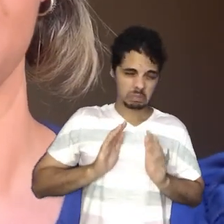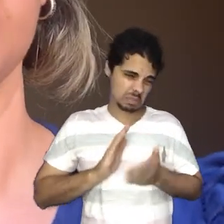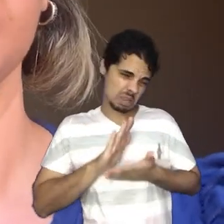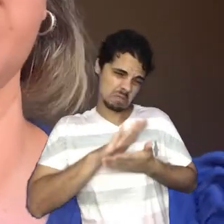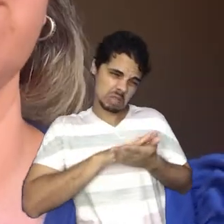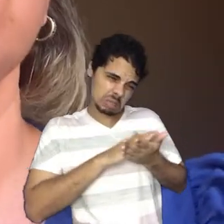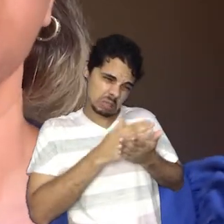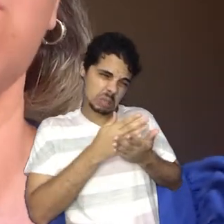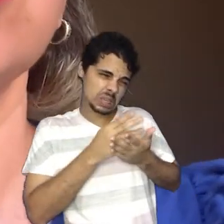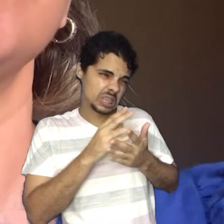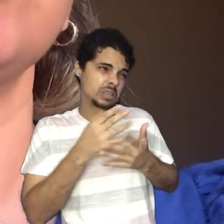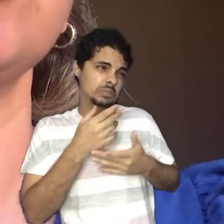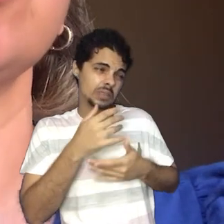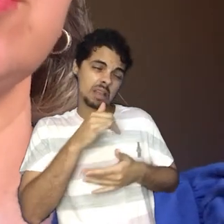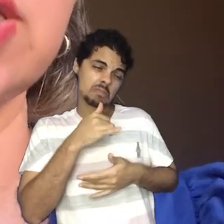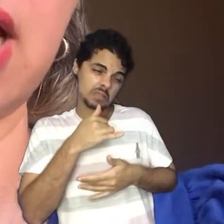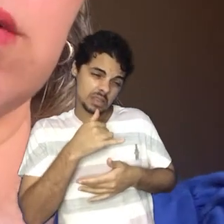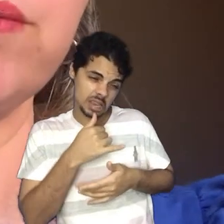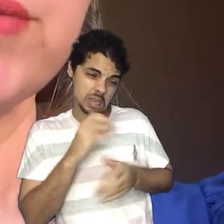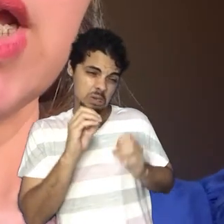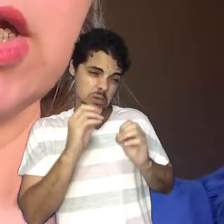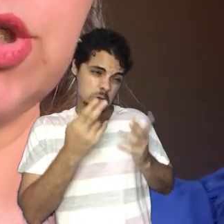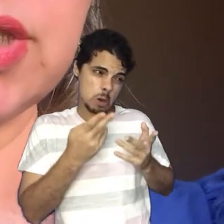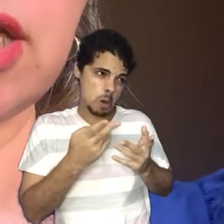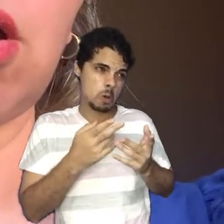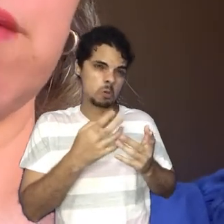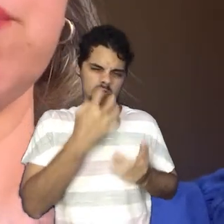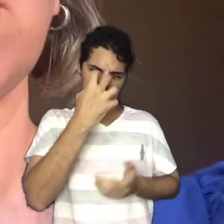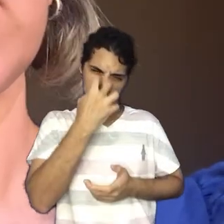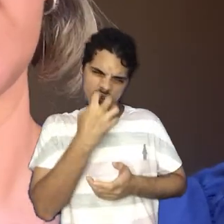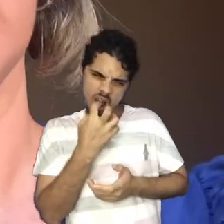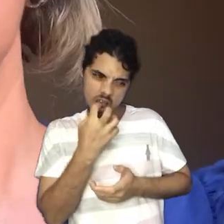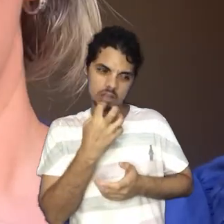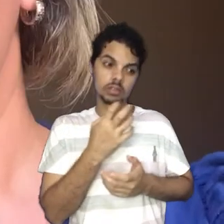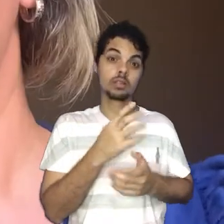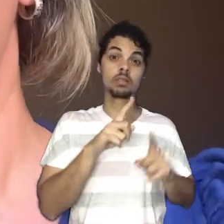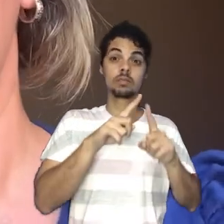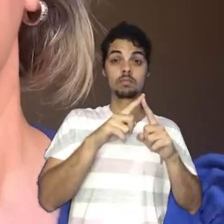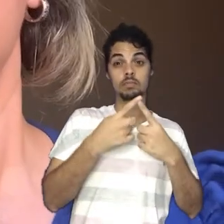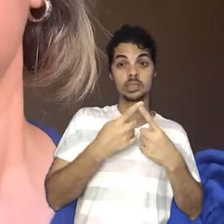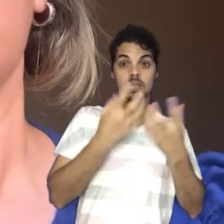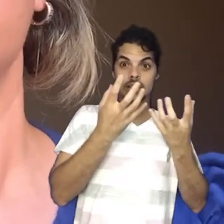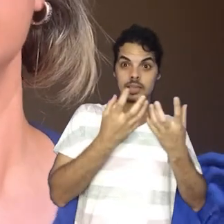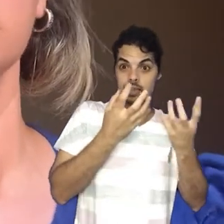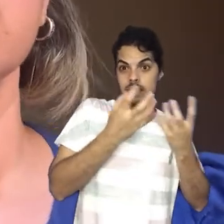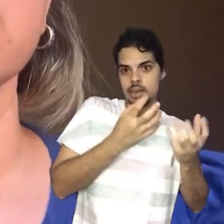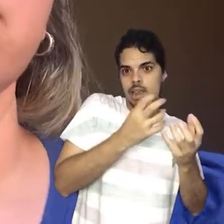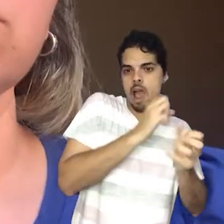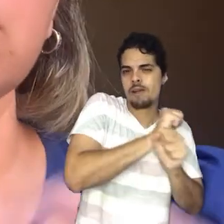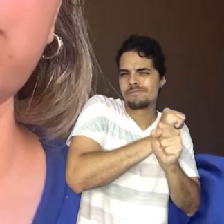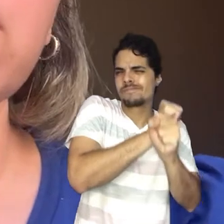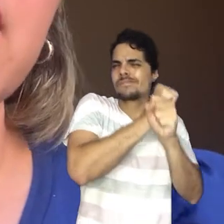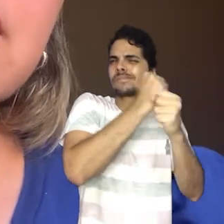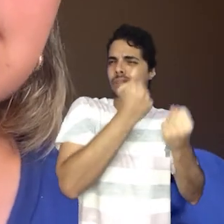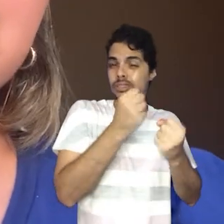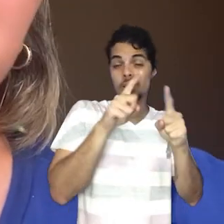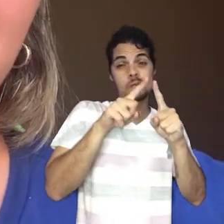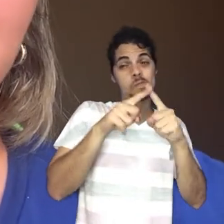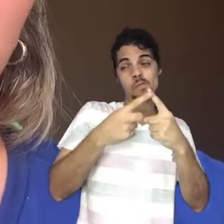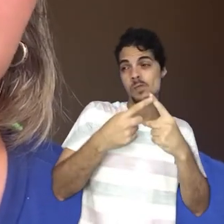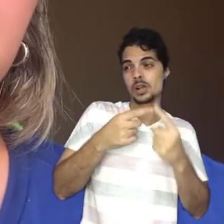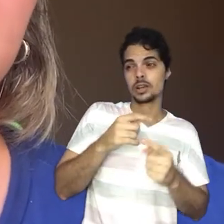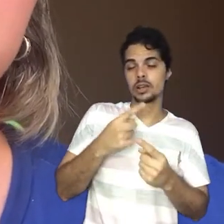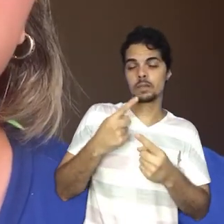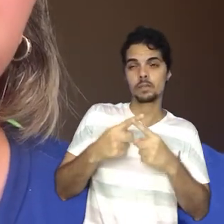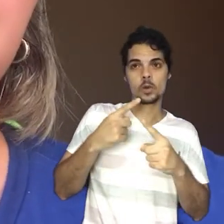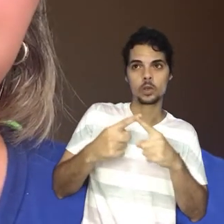vai percorrendo todo o século 19, porque a Inglaterra queria a abolição da escravatura porque ela seria